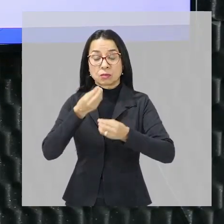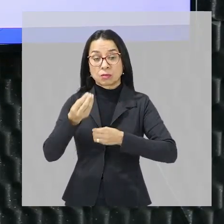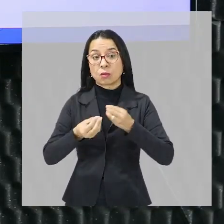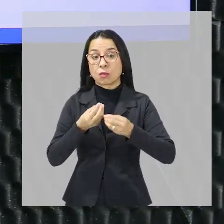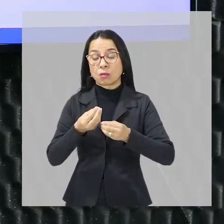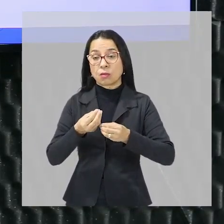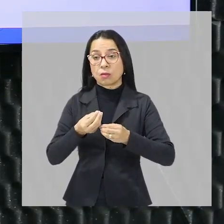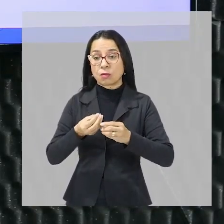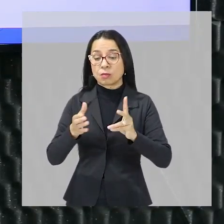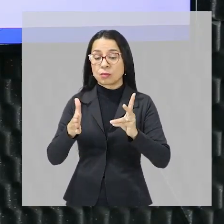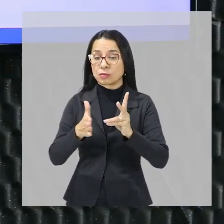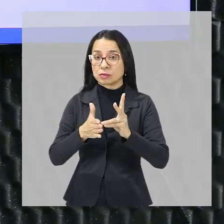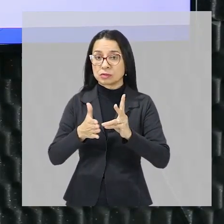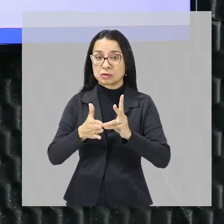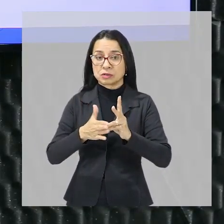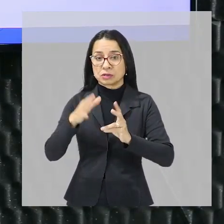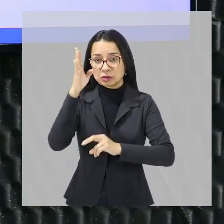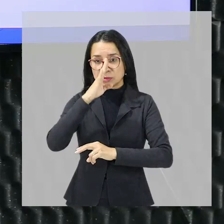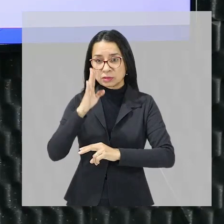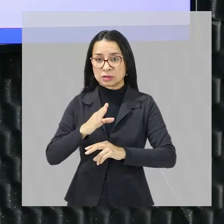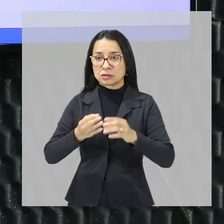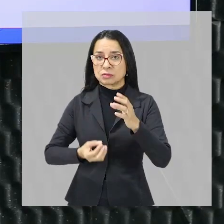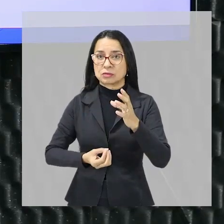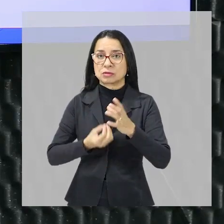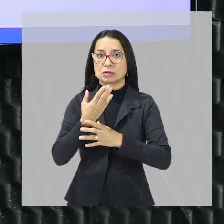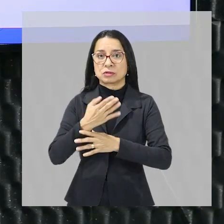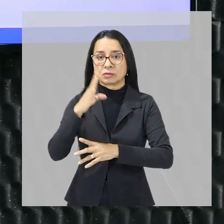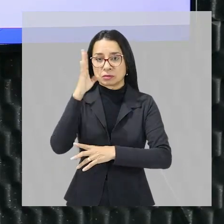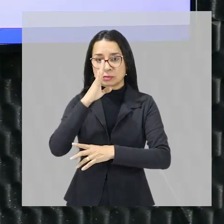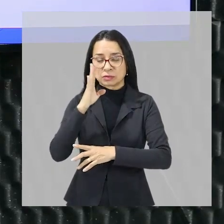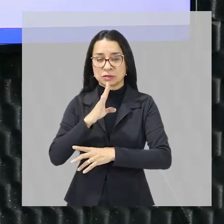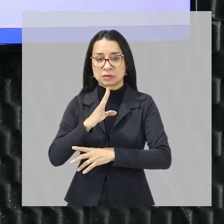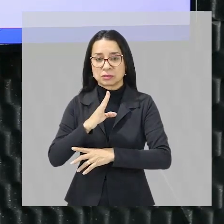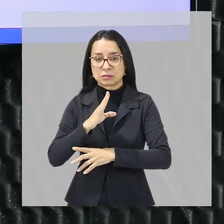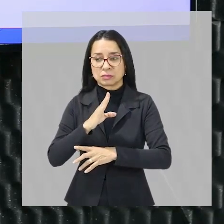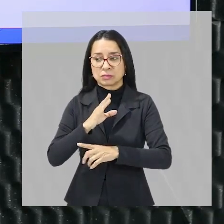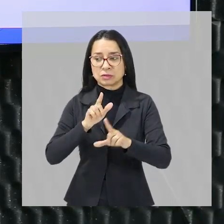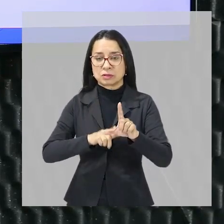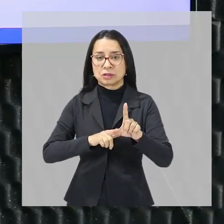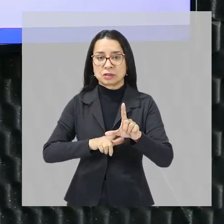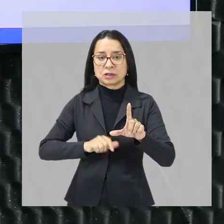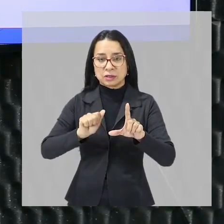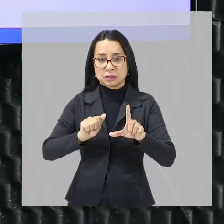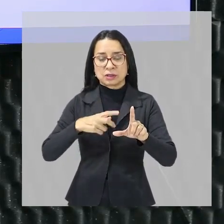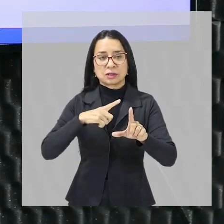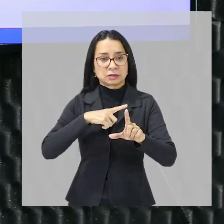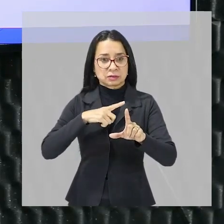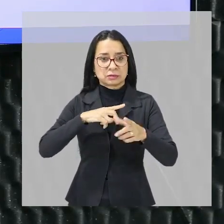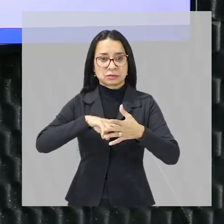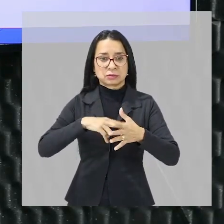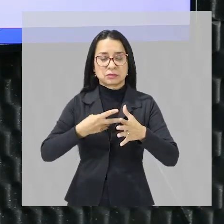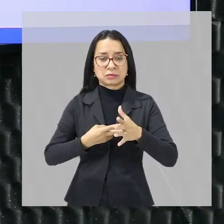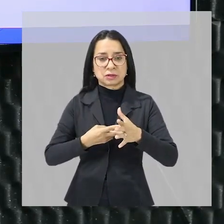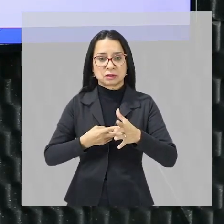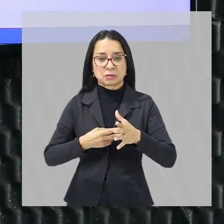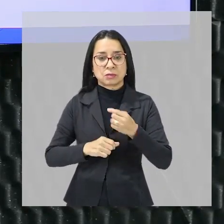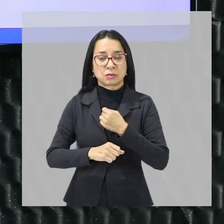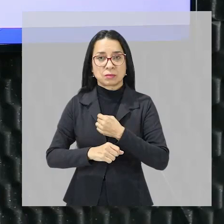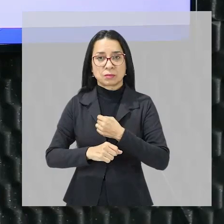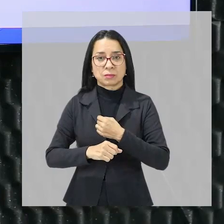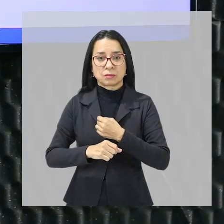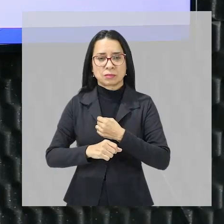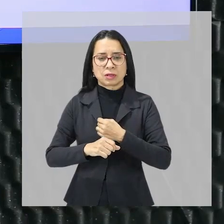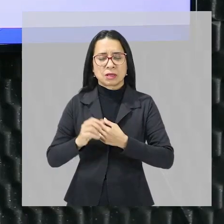brasileiros também são originários do Brasil. Então, nesse caso, a letra A faz muito sentido. Provavelmente é a nossa